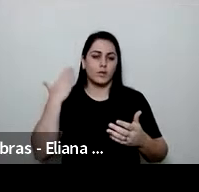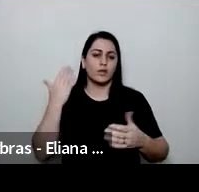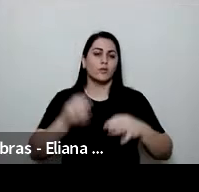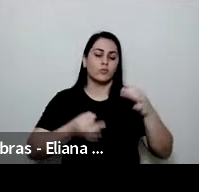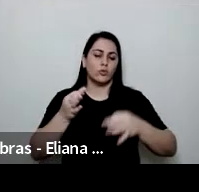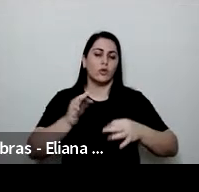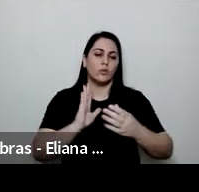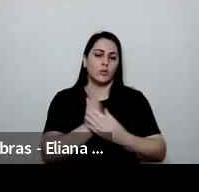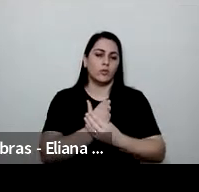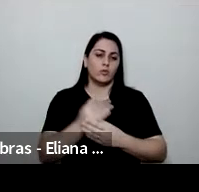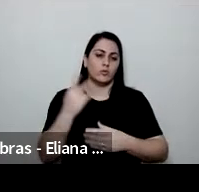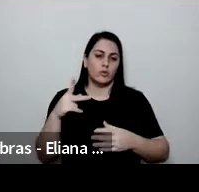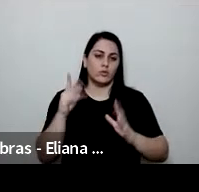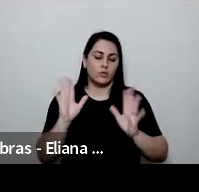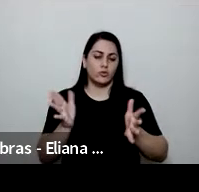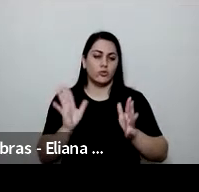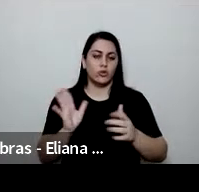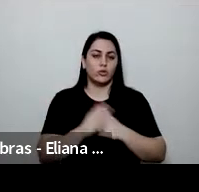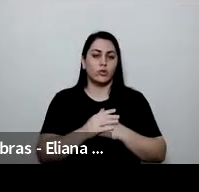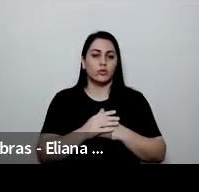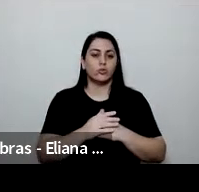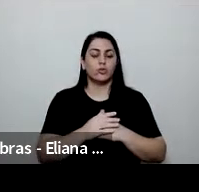at2020 segunda